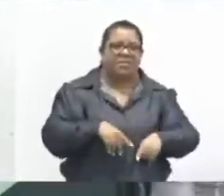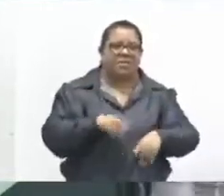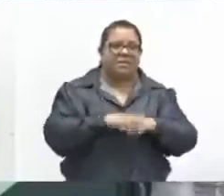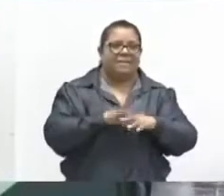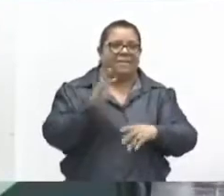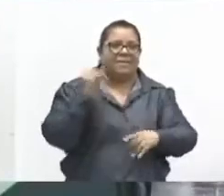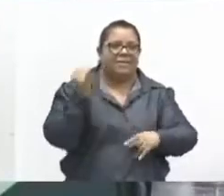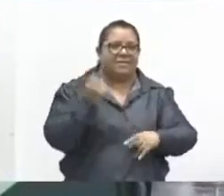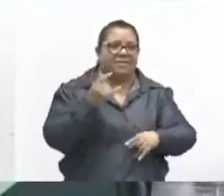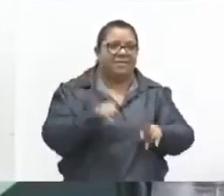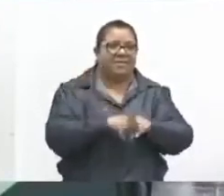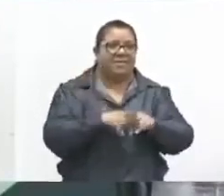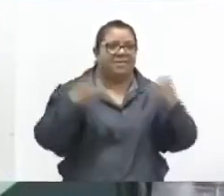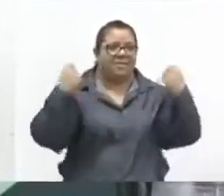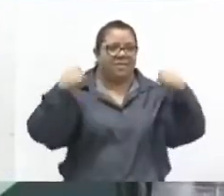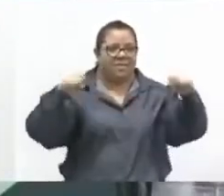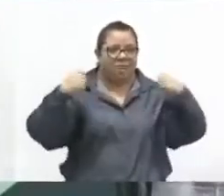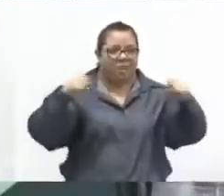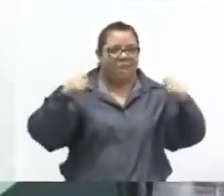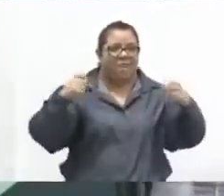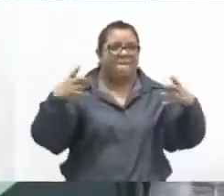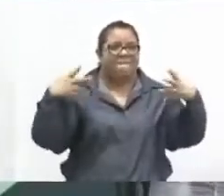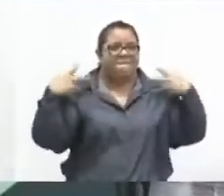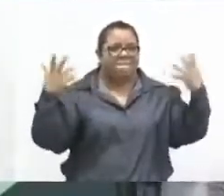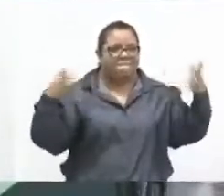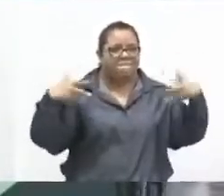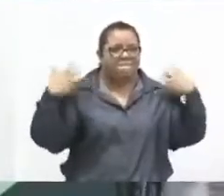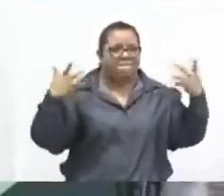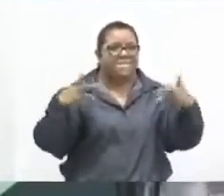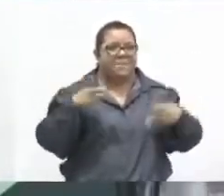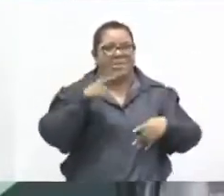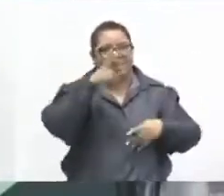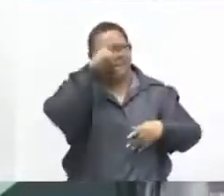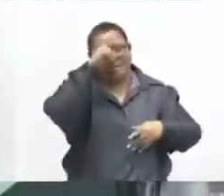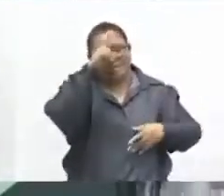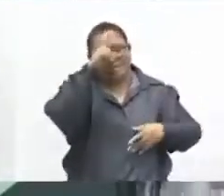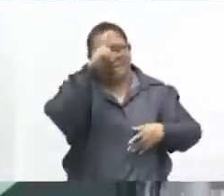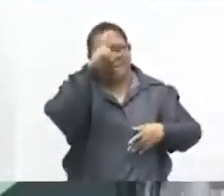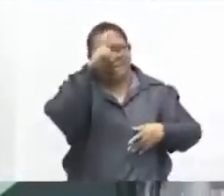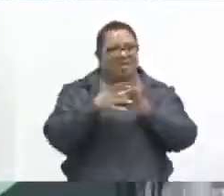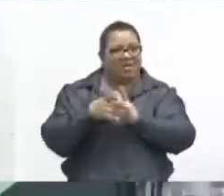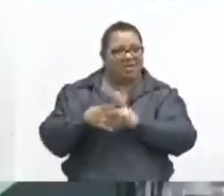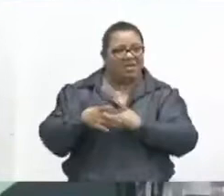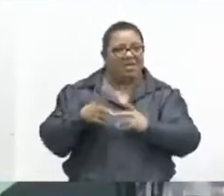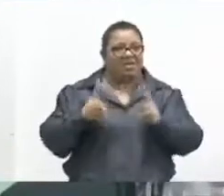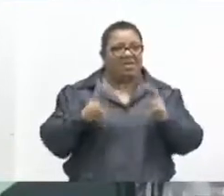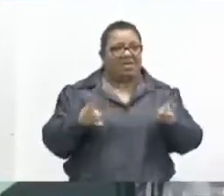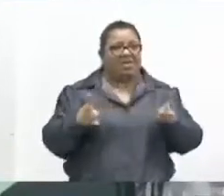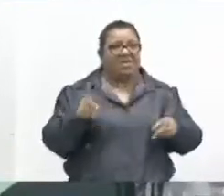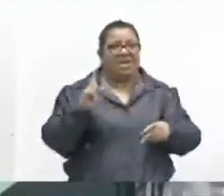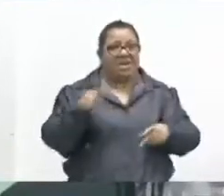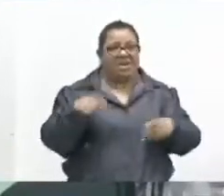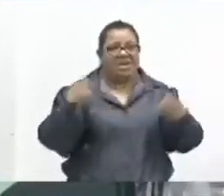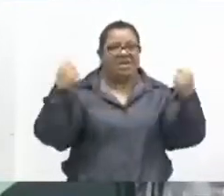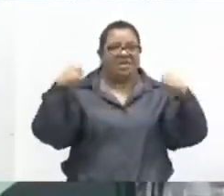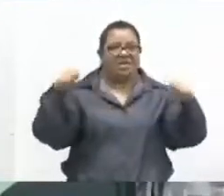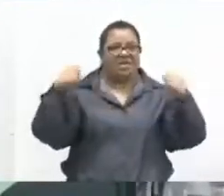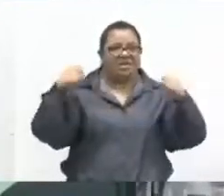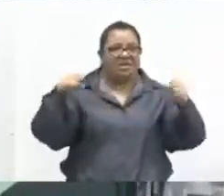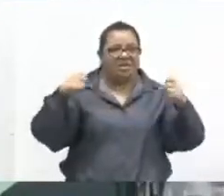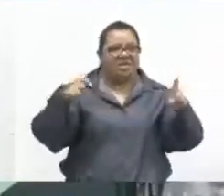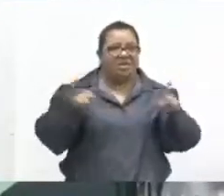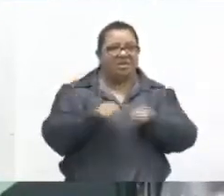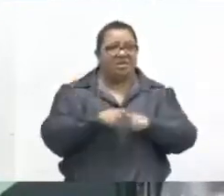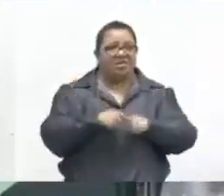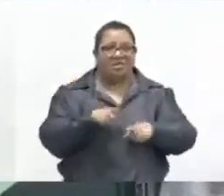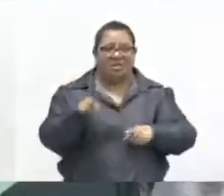A promoção do esporte e lazer, através do fortalecimento de ligas acadêmicas, de atléticas de curso, que é outro campo